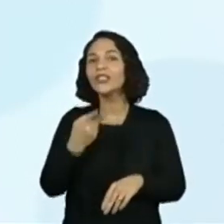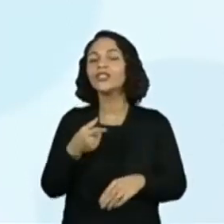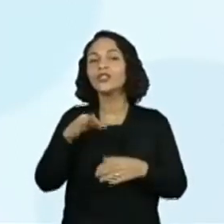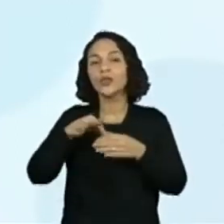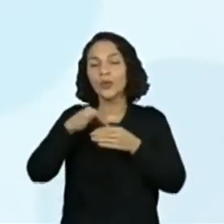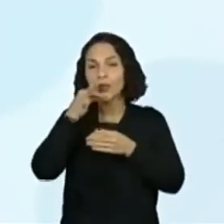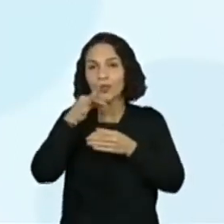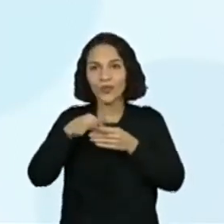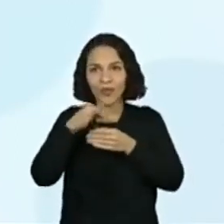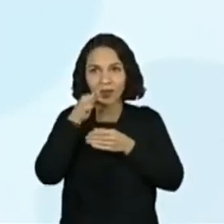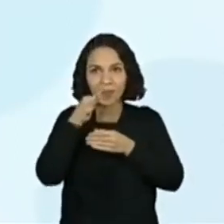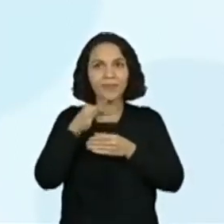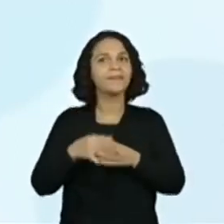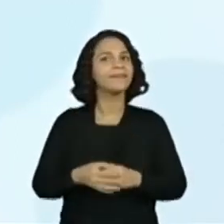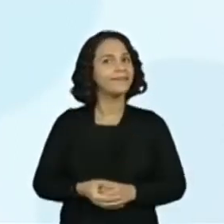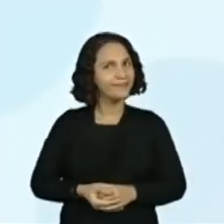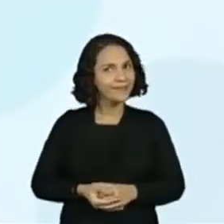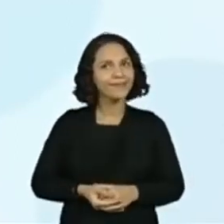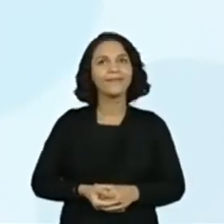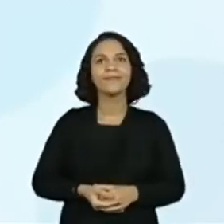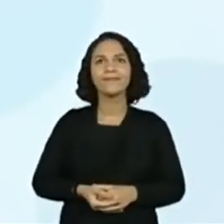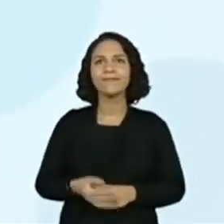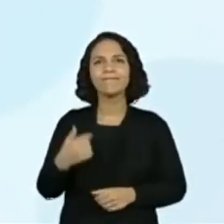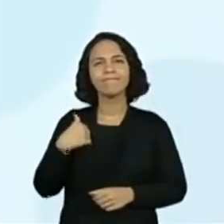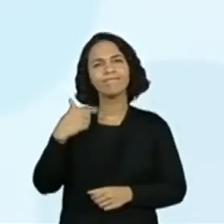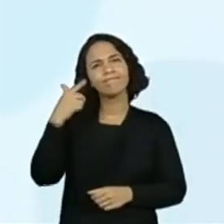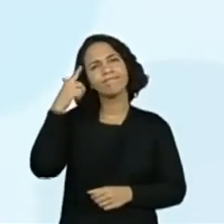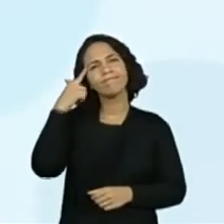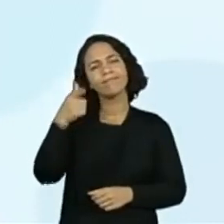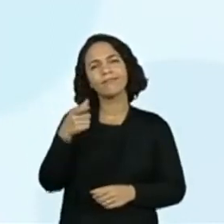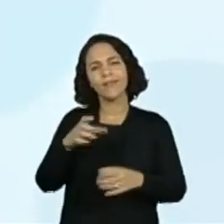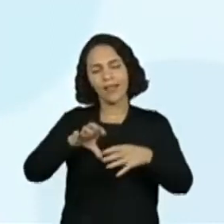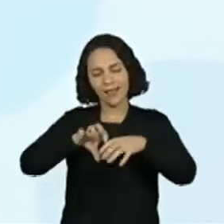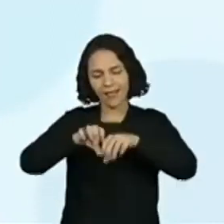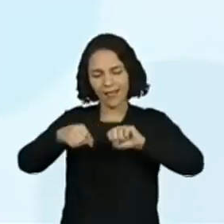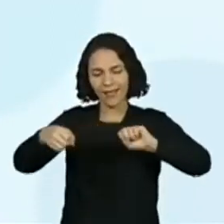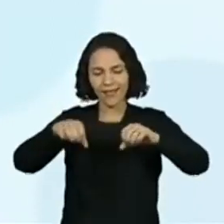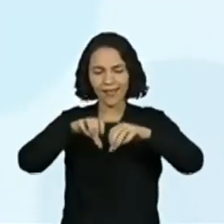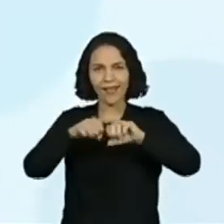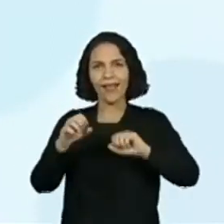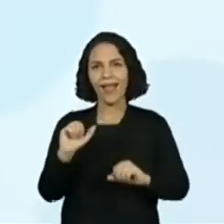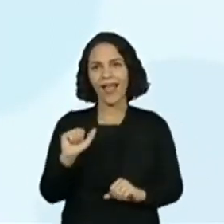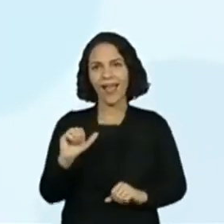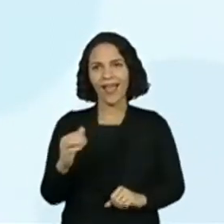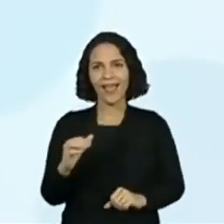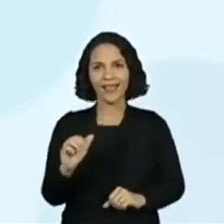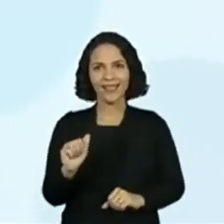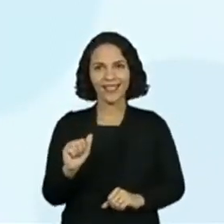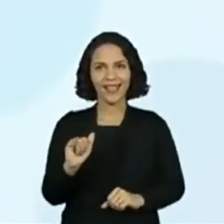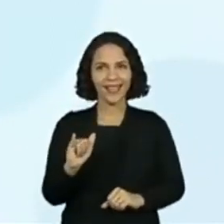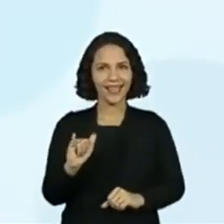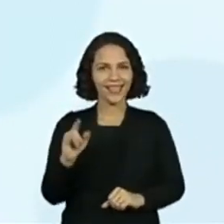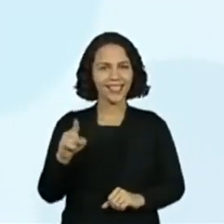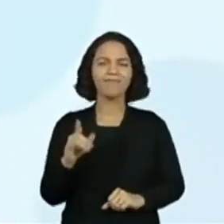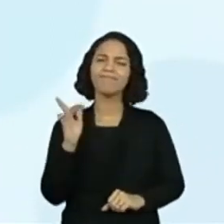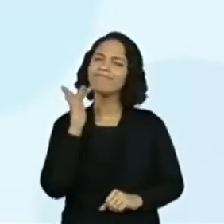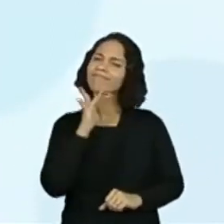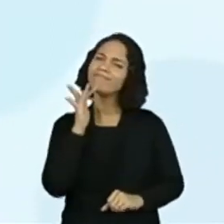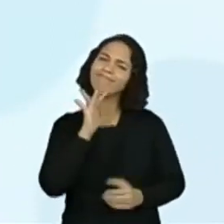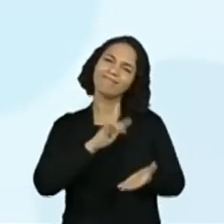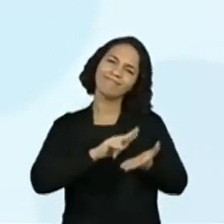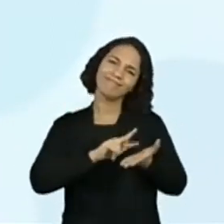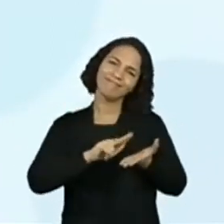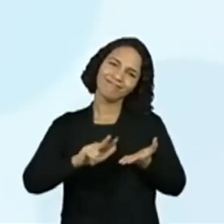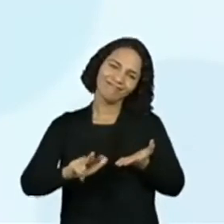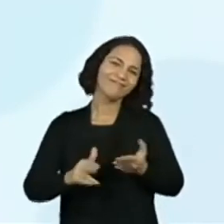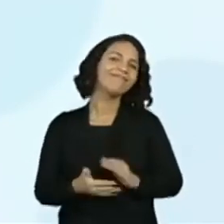uva. Eu já visualizei um açaí aí com uma uva. Olha, maravilha. Já temos aí diversas possibilidades,